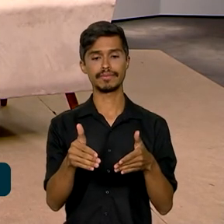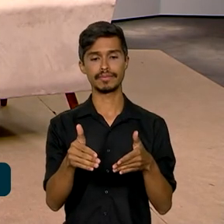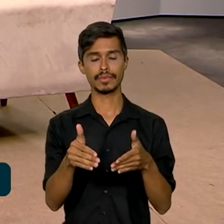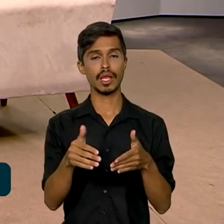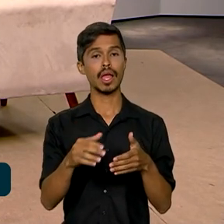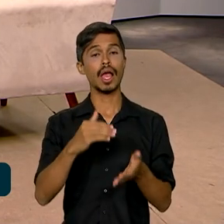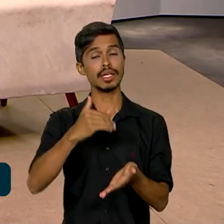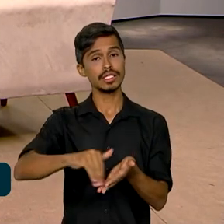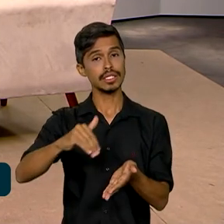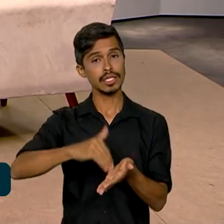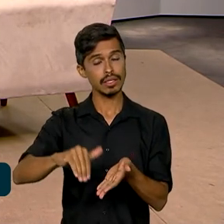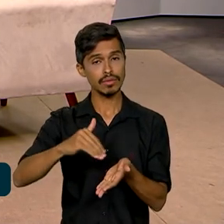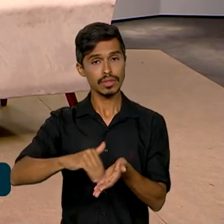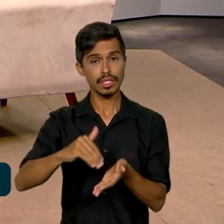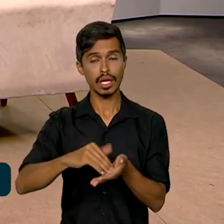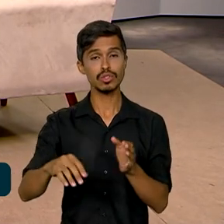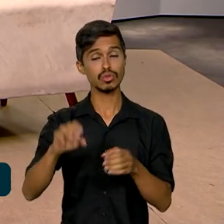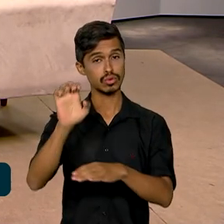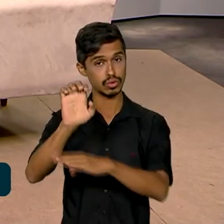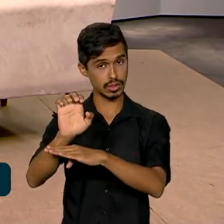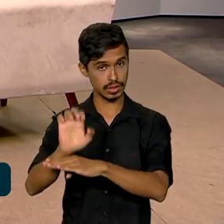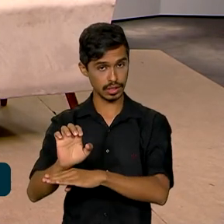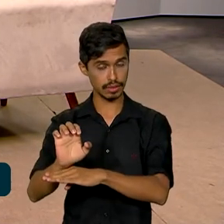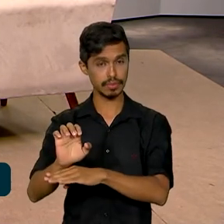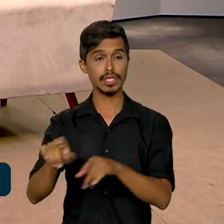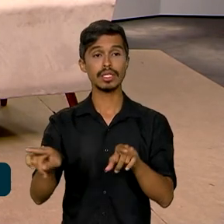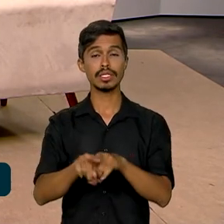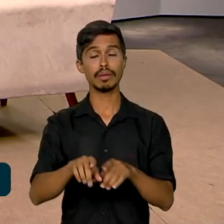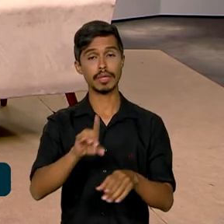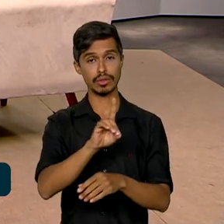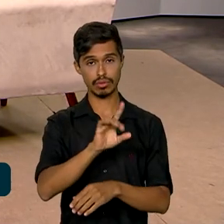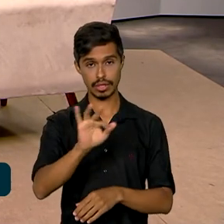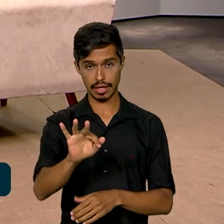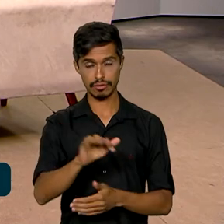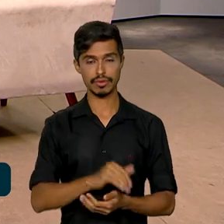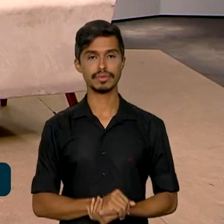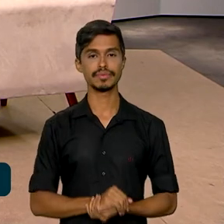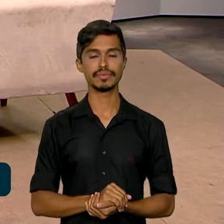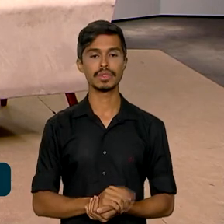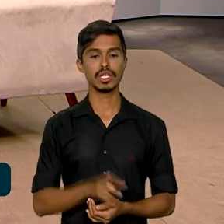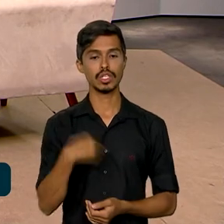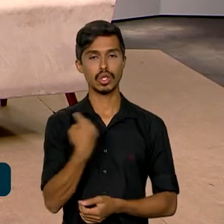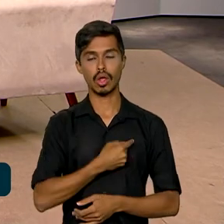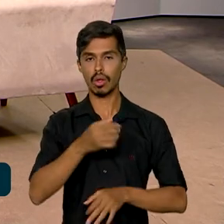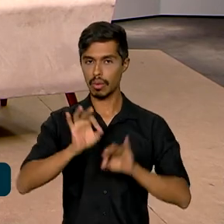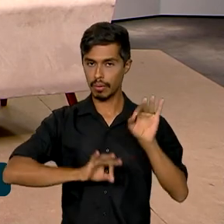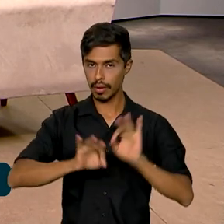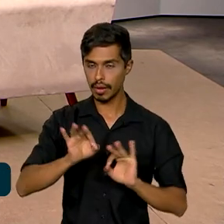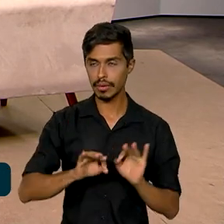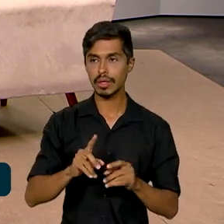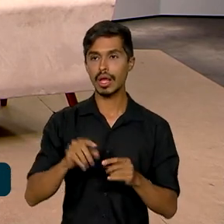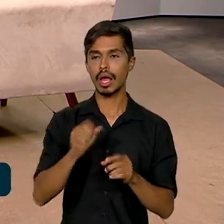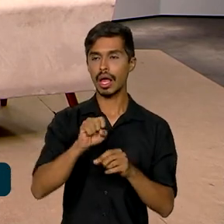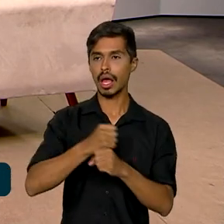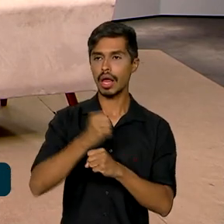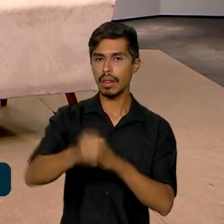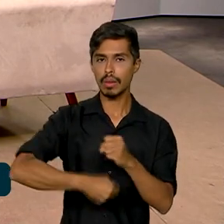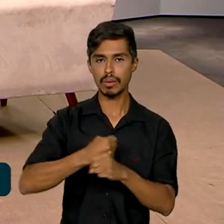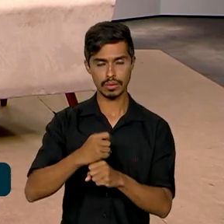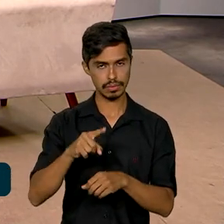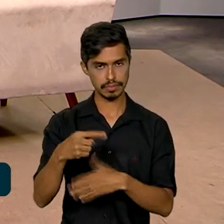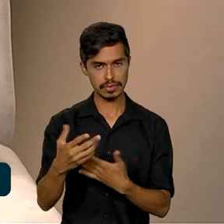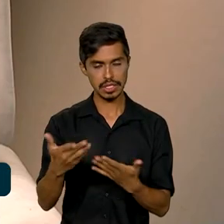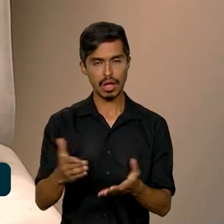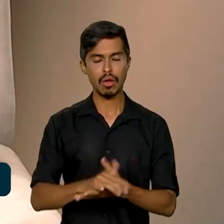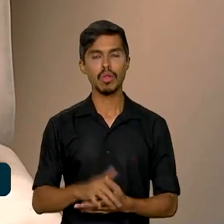as secretarias dos estados e do Distrito Federal. Nós estamos nos preparando para, no próximo ano,